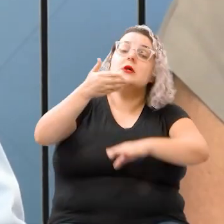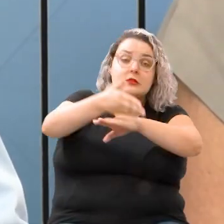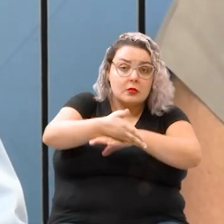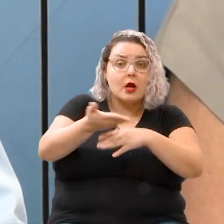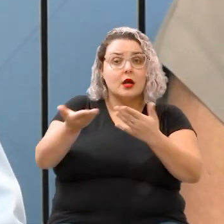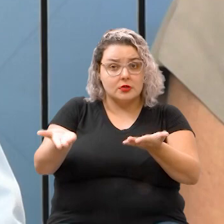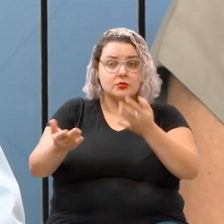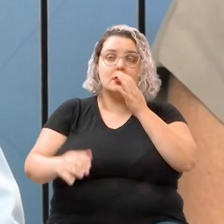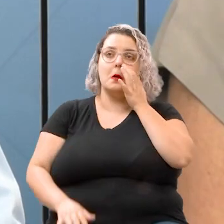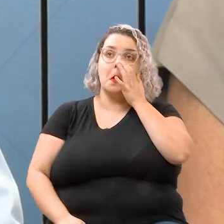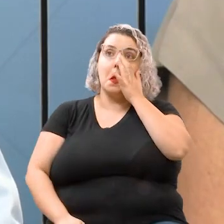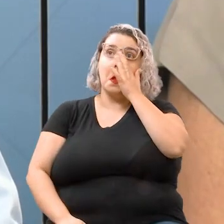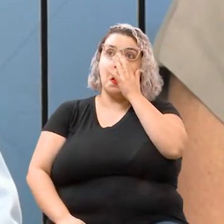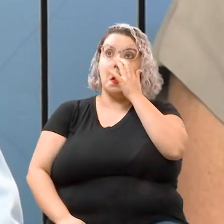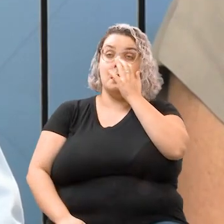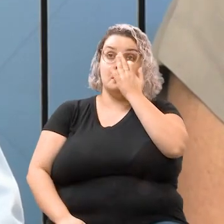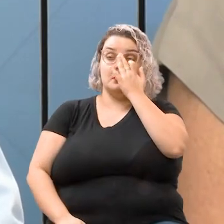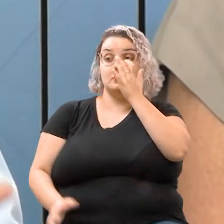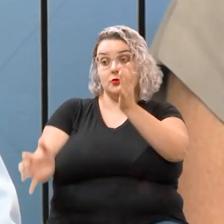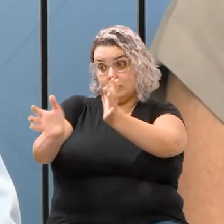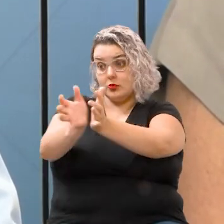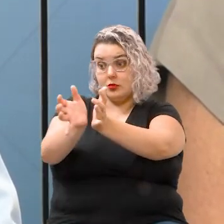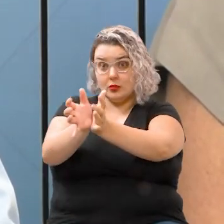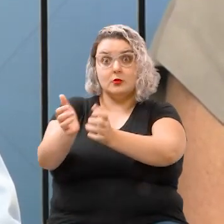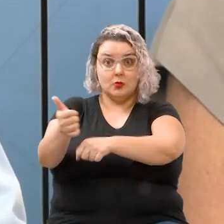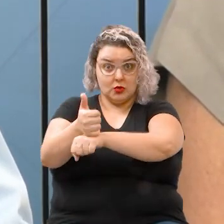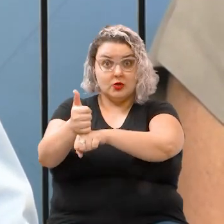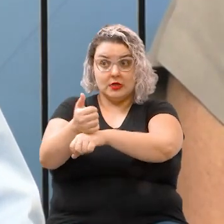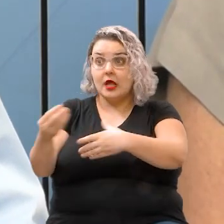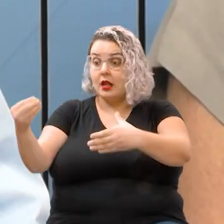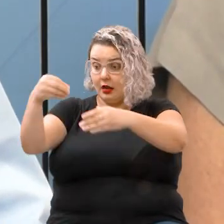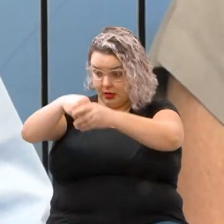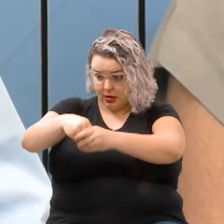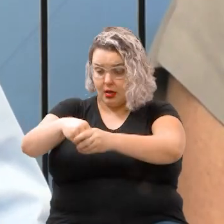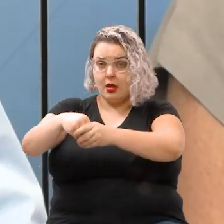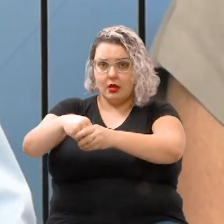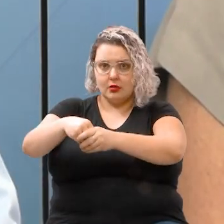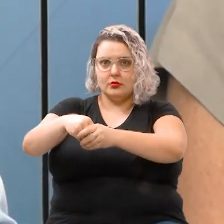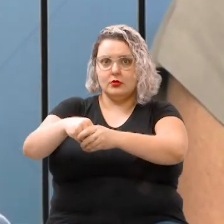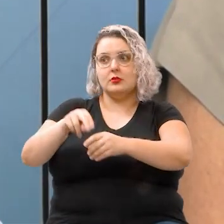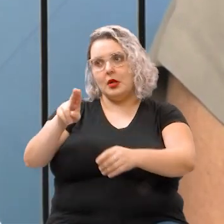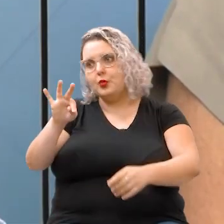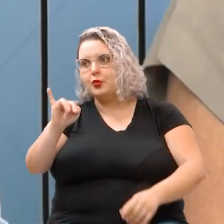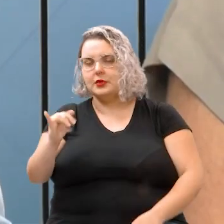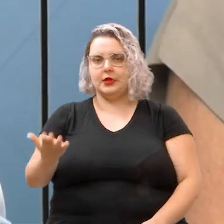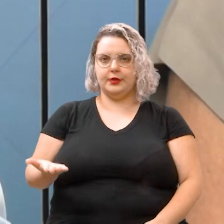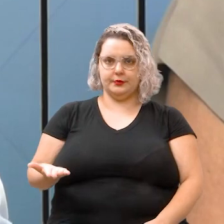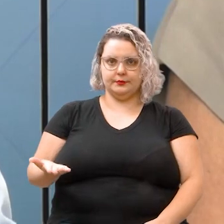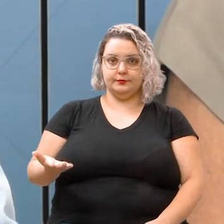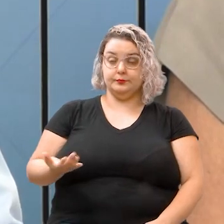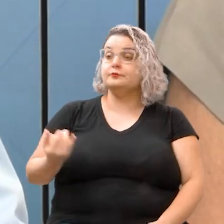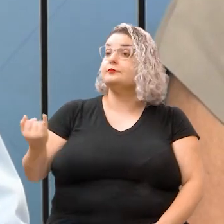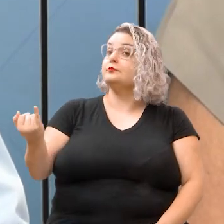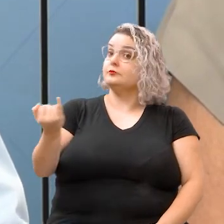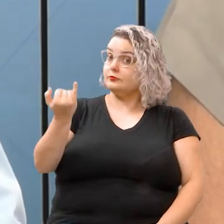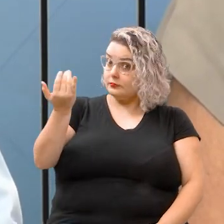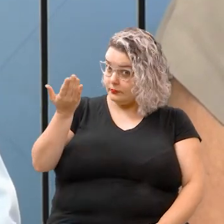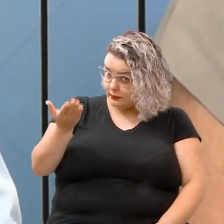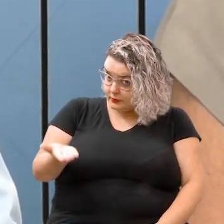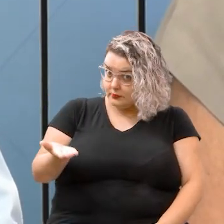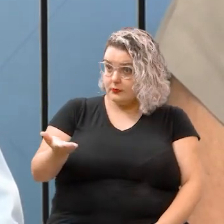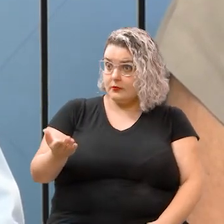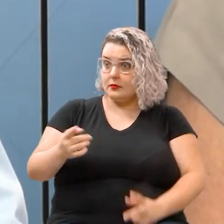parte daquele rol de profissionais que estão dentro de uma unidade de terapia intensiva, dada a importância dele